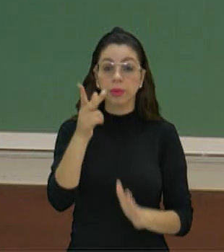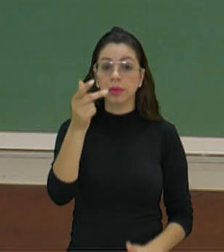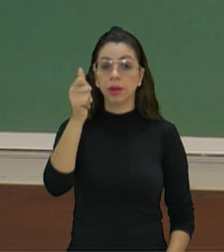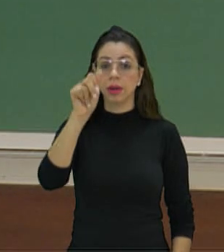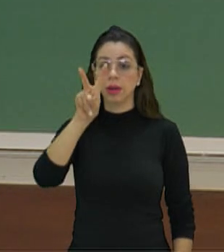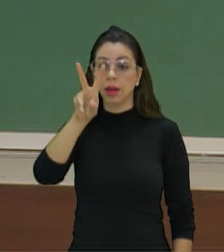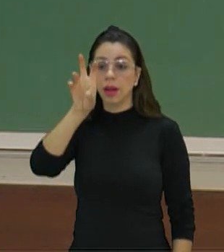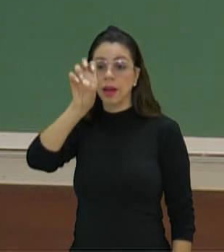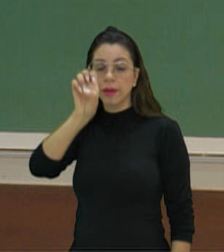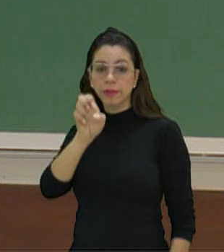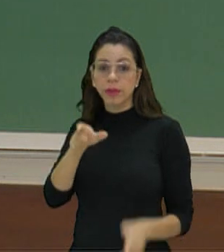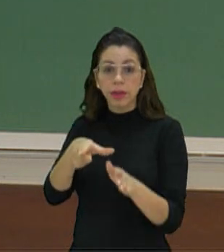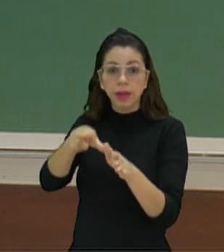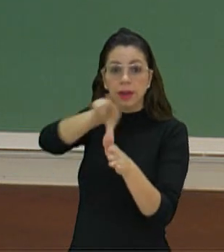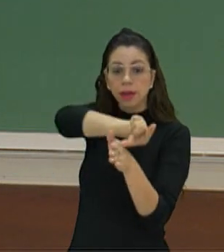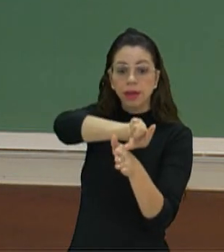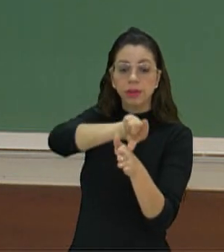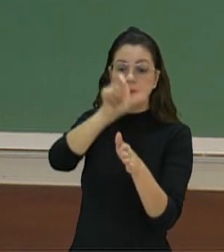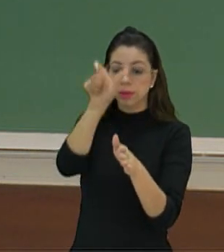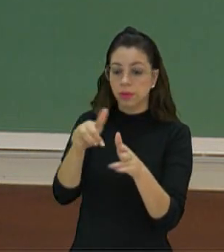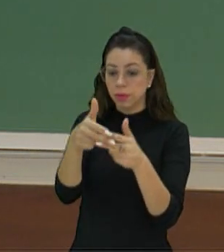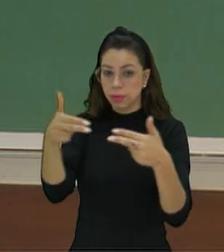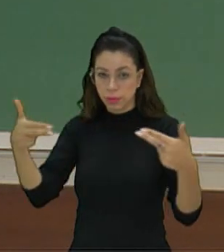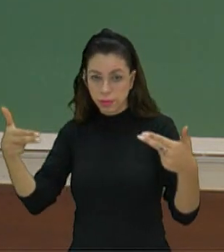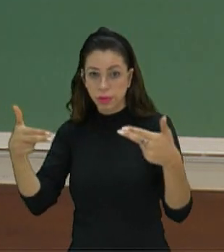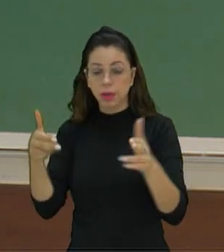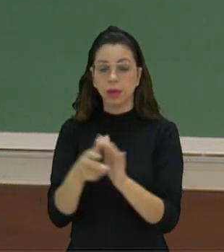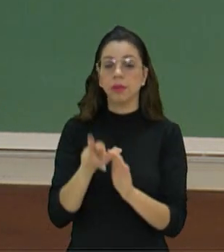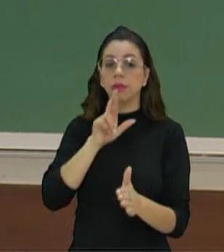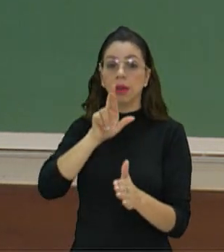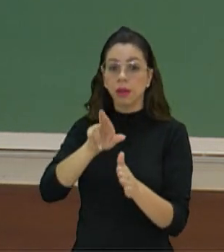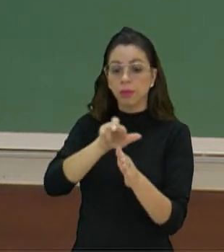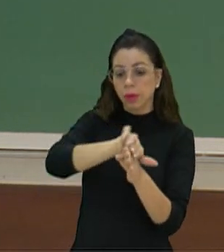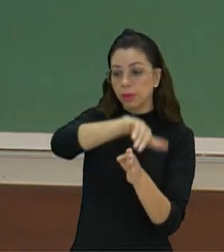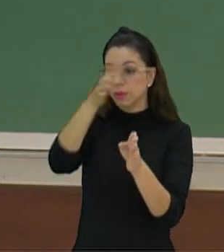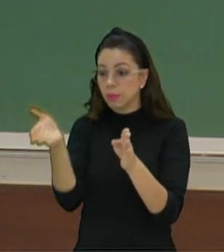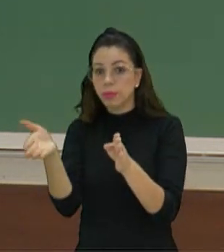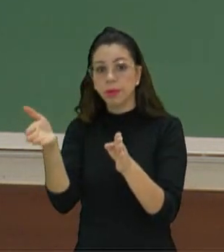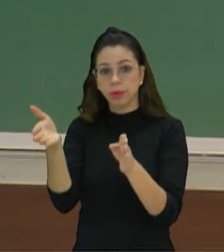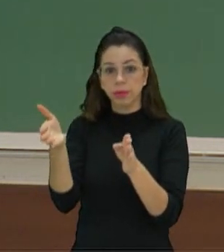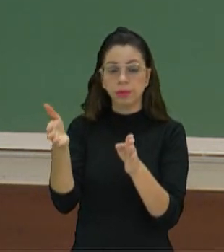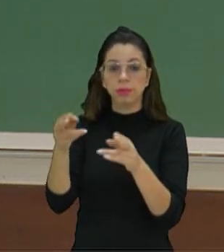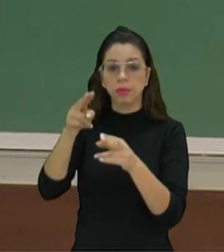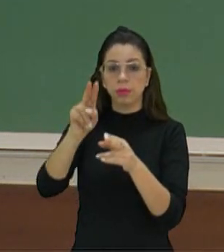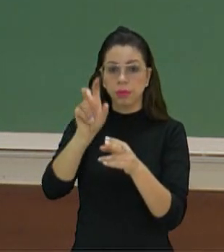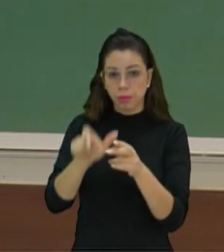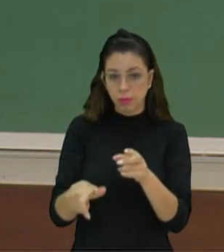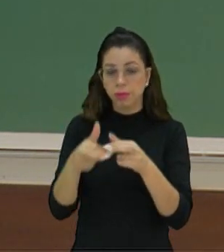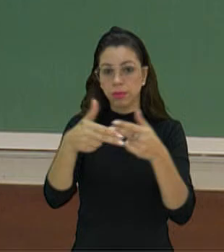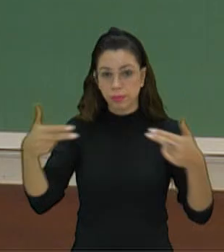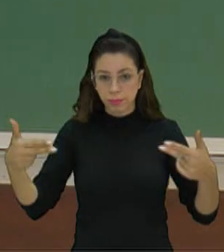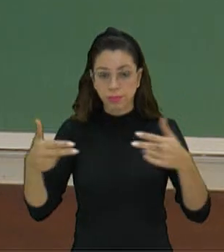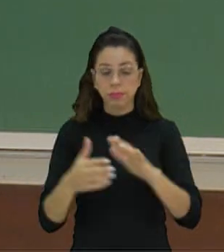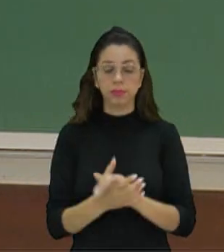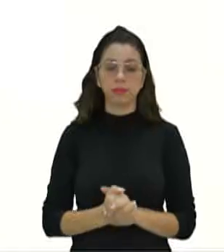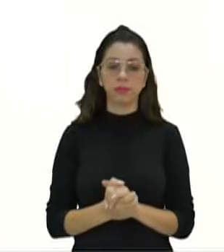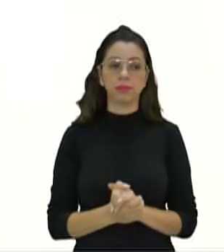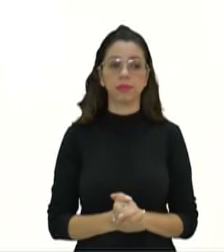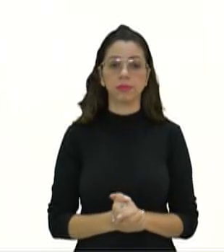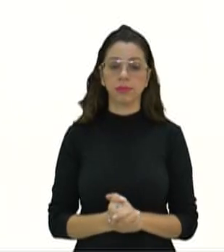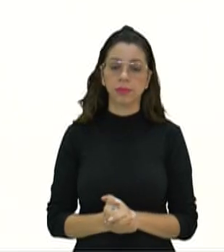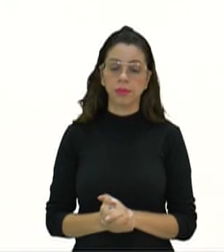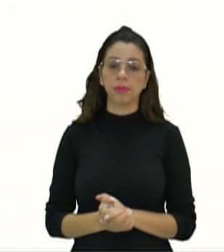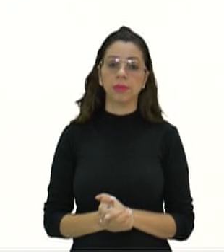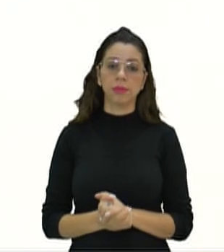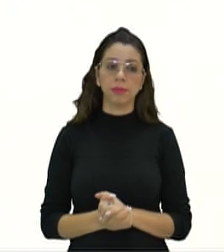pode abreviar. Eu acho que eu botei isso aqui na letra B. Dá uma olhada aqui, ó. Ah, fiz isso mesmo, ó. Have they driven to the beach? Eles